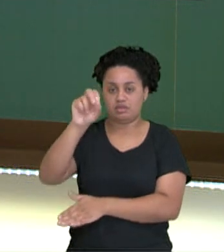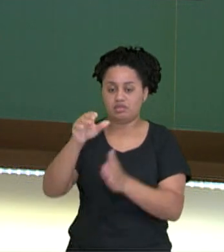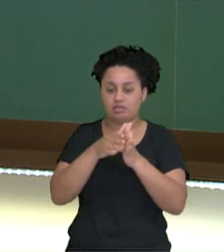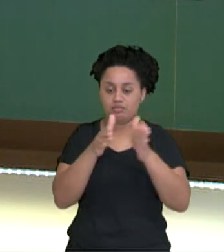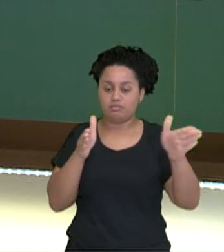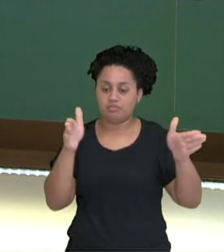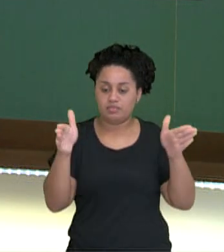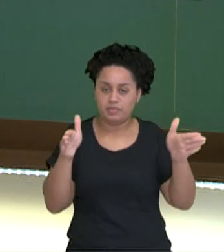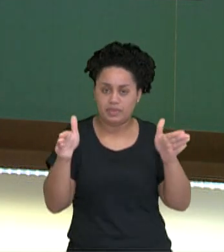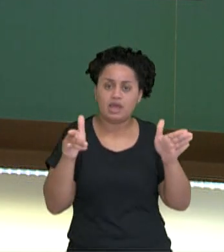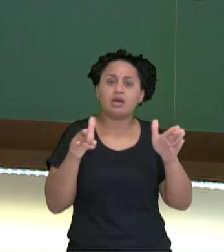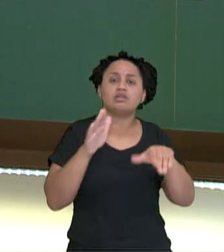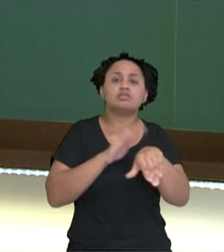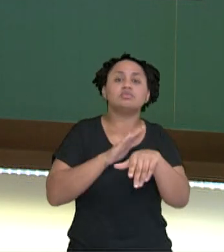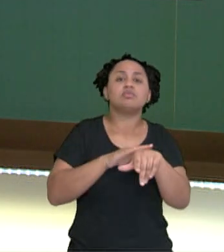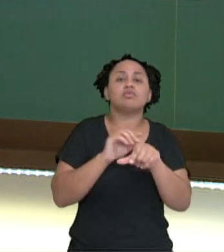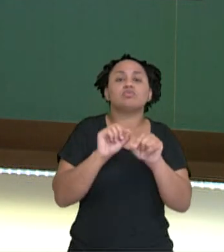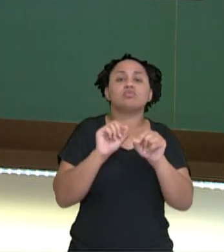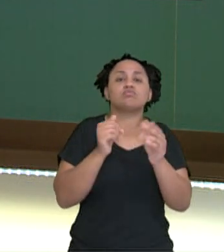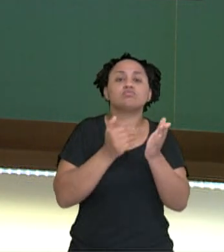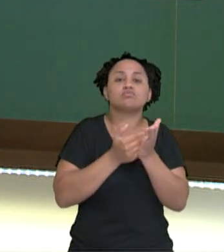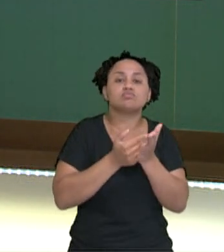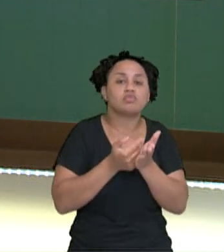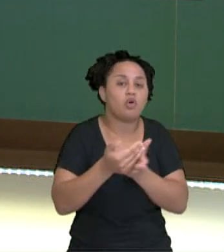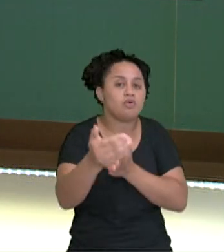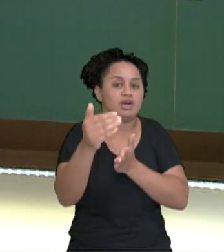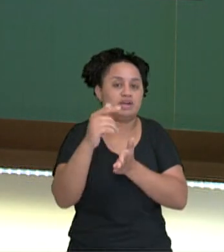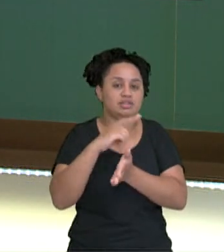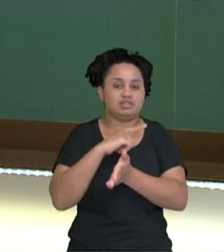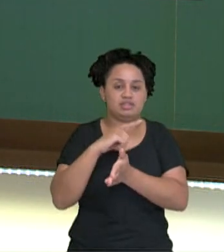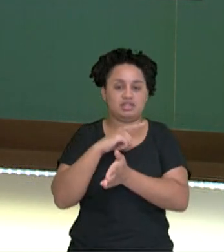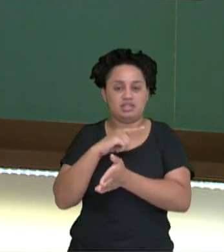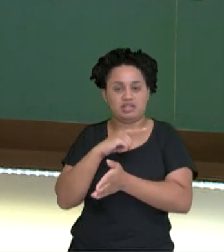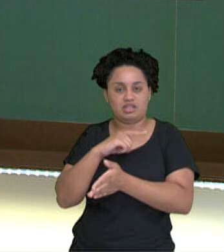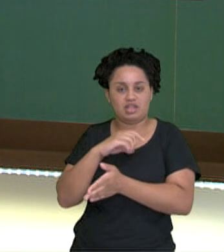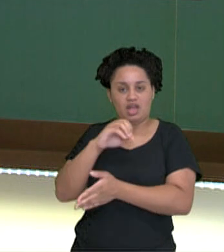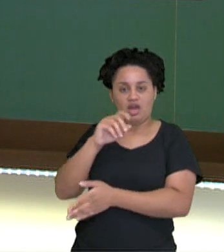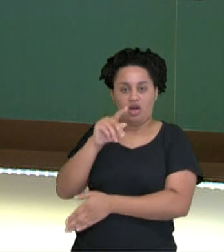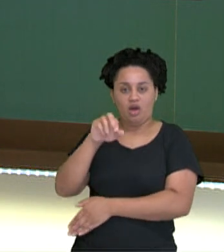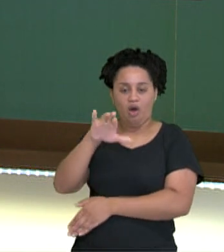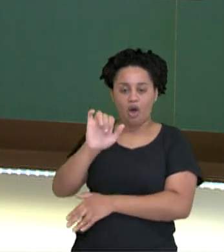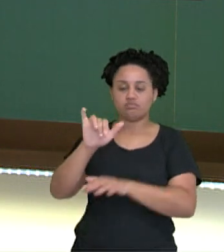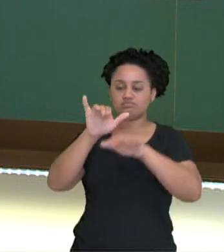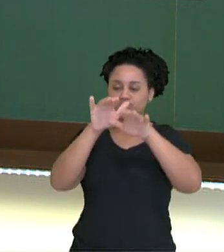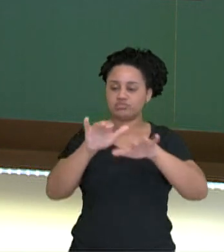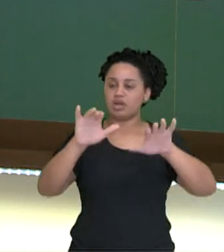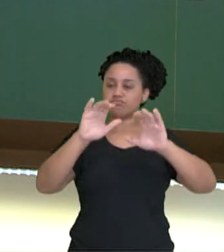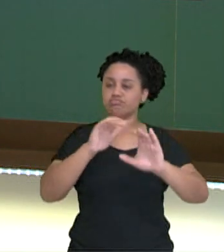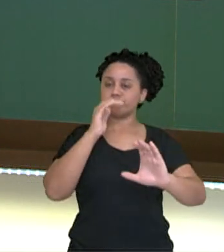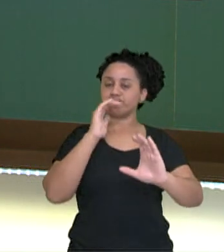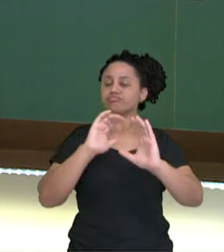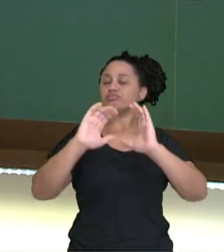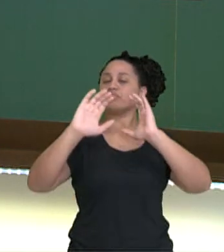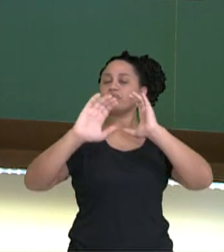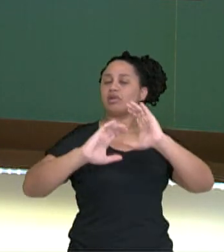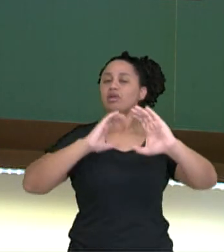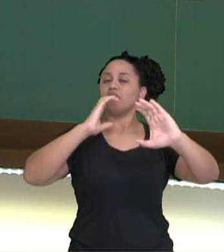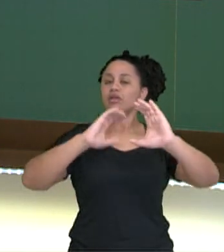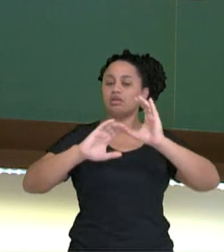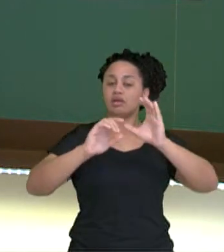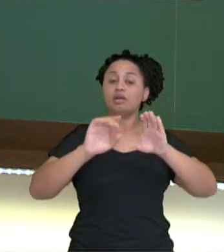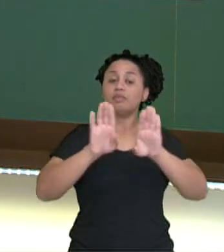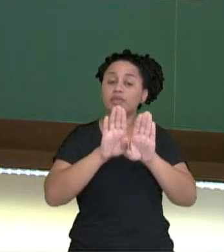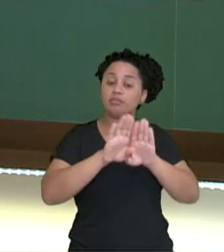1750, momento em que surgem as óperas, o termo e a ideia da escrita para a ópera, que os